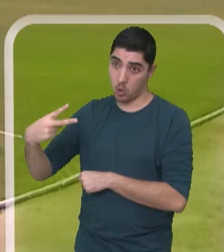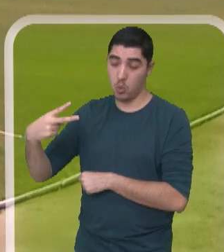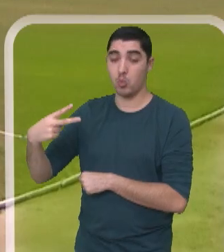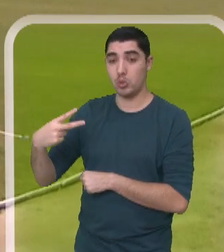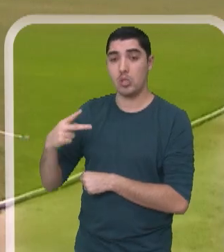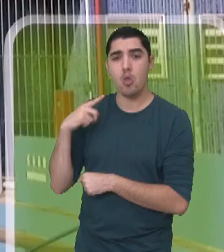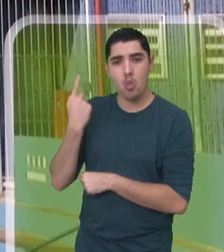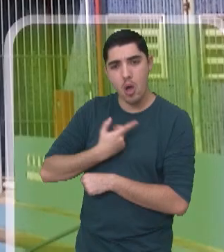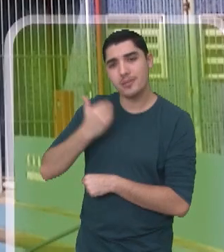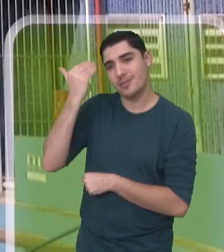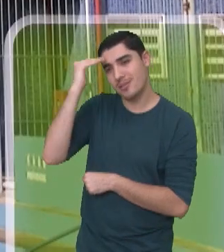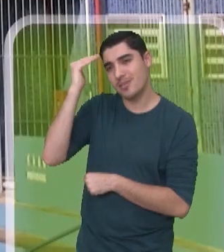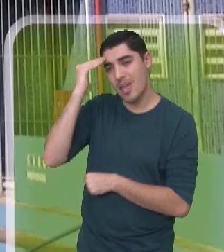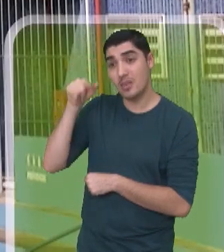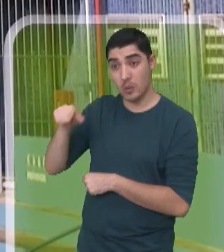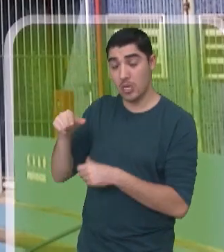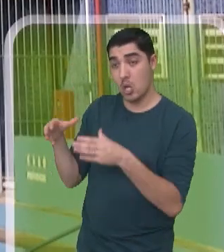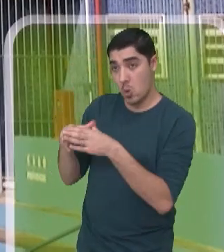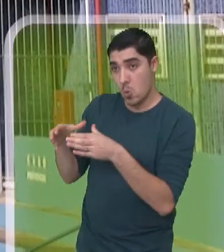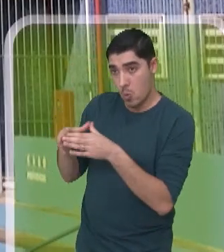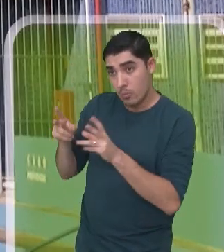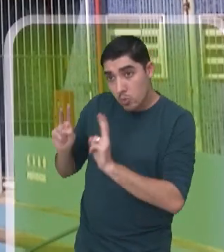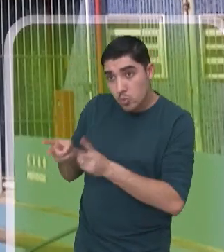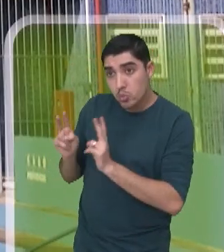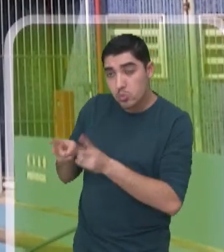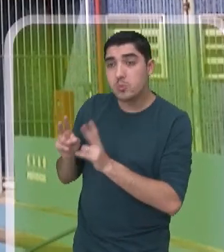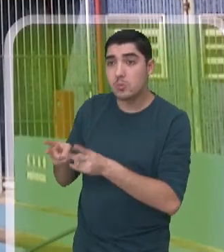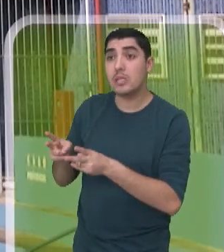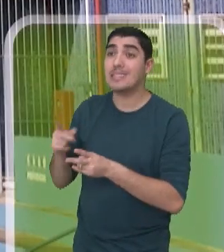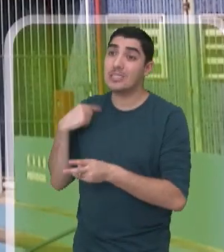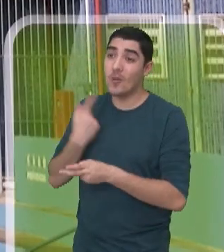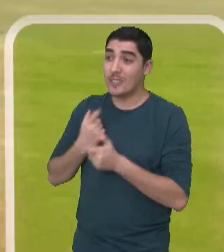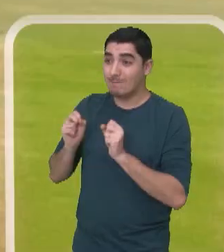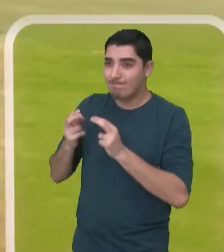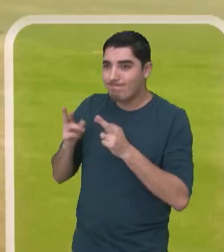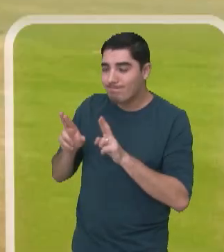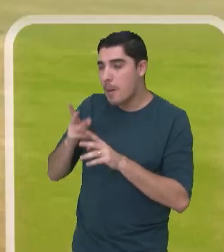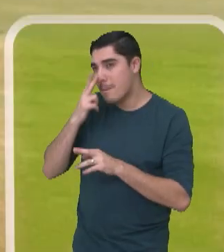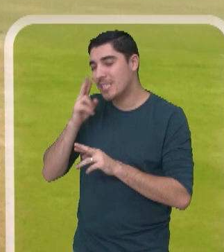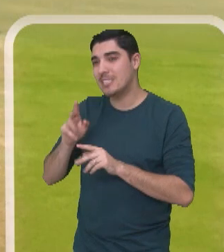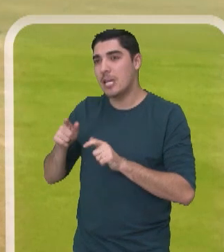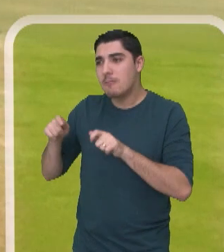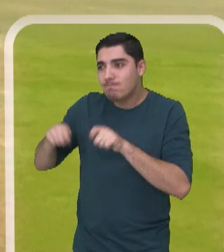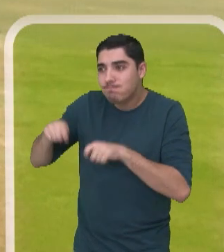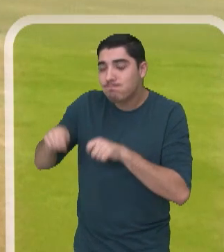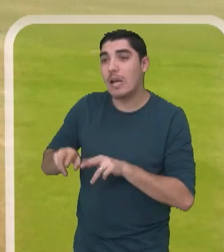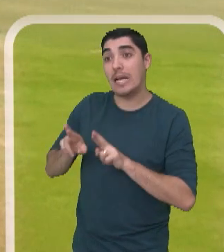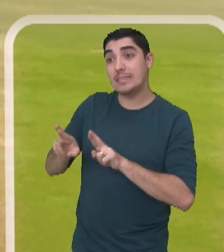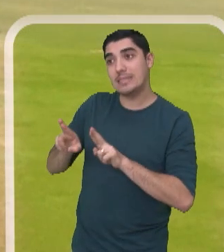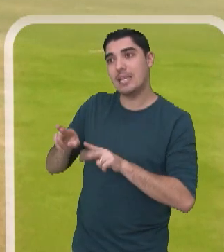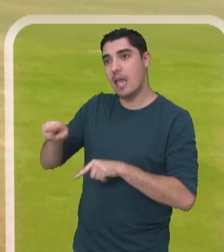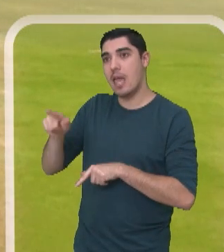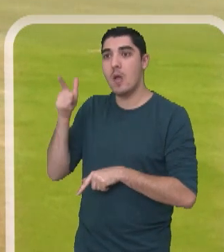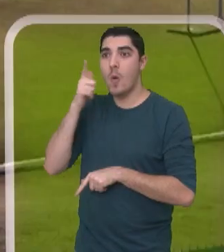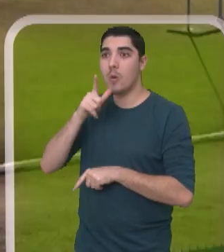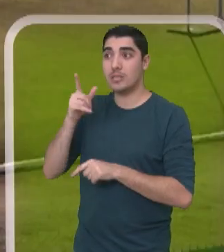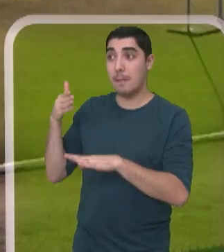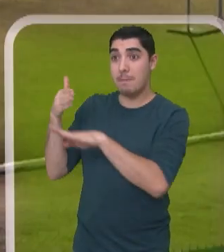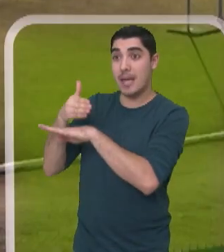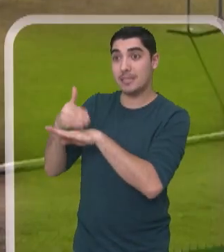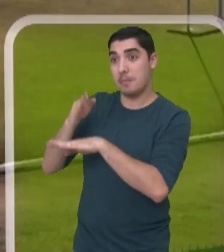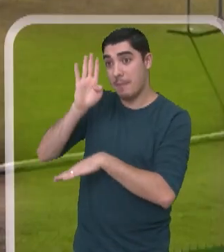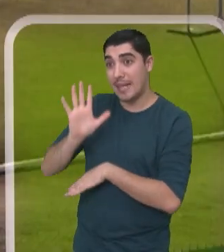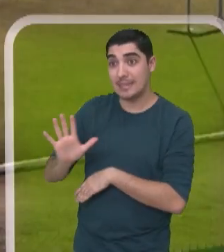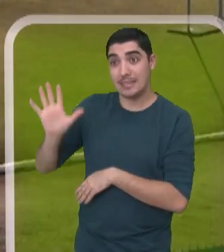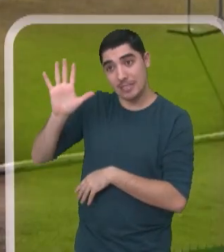entende que para a continuidade do clube, a consistência que nós almejamos e ter um calendário nacional, não tem como não jogar uma